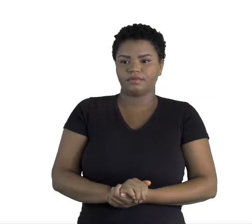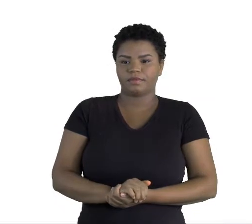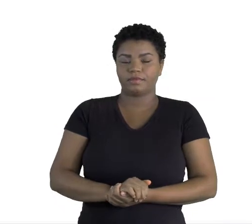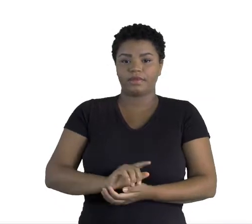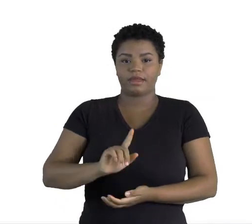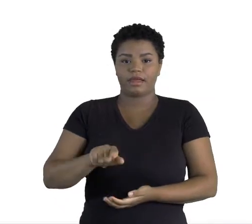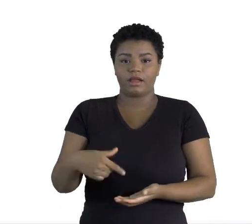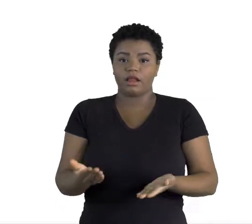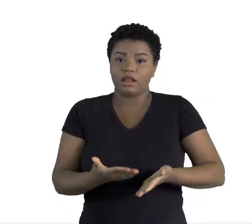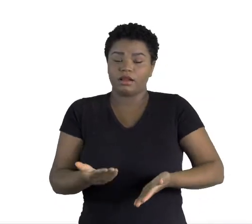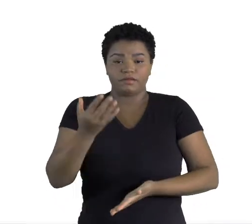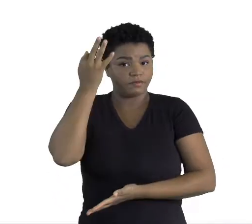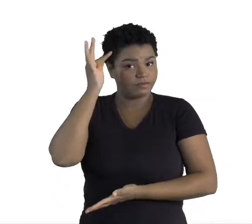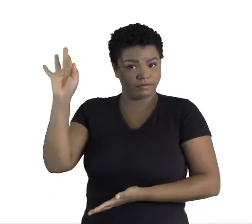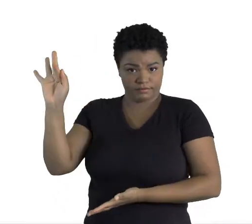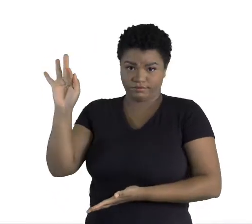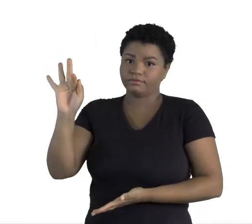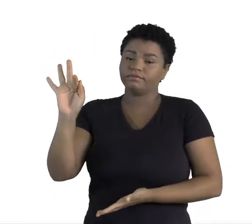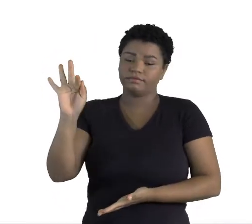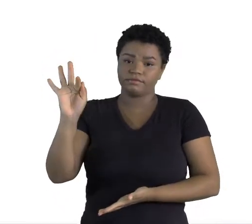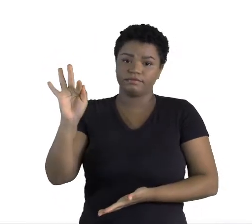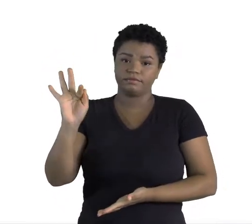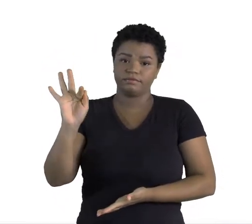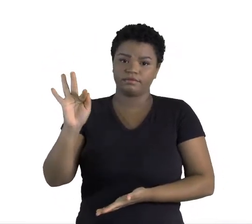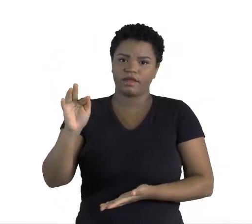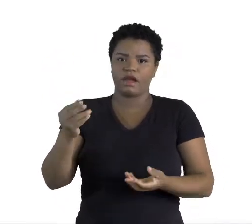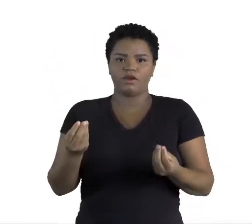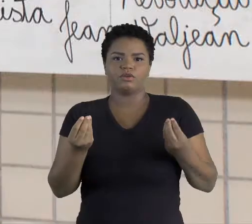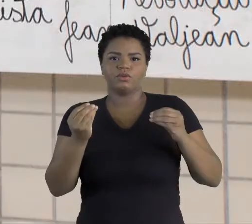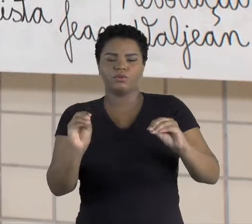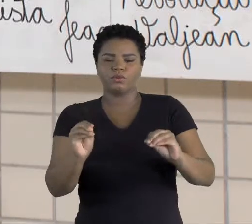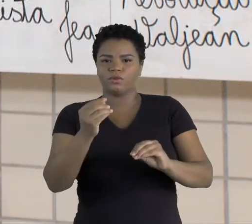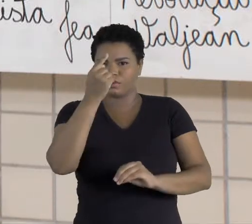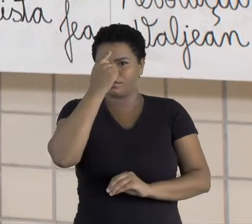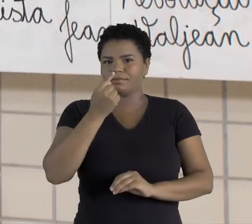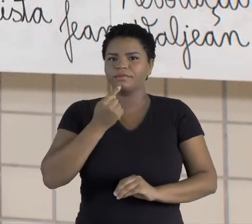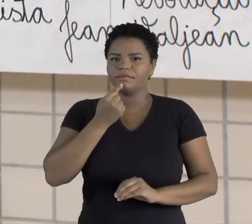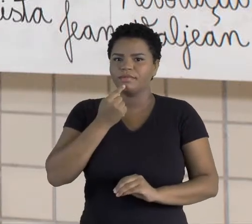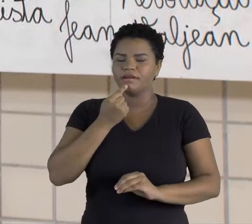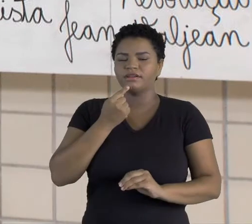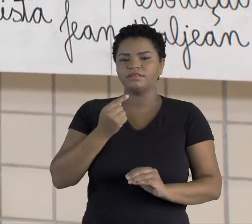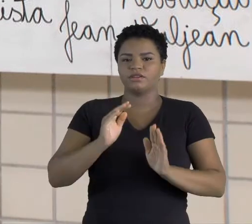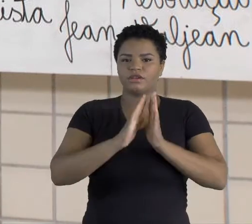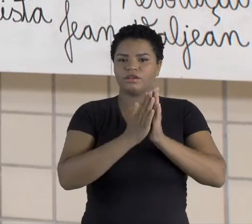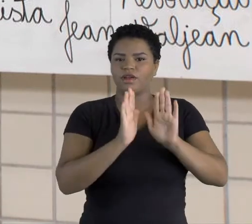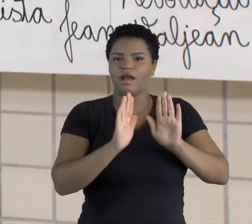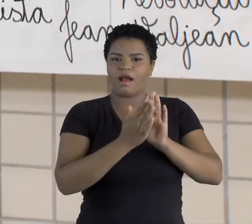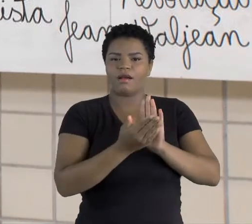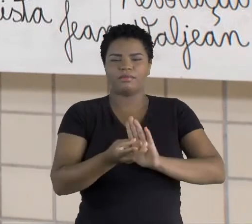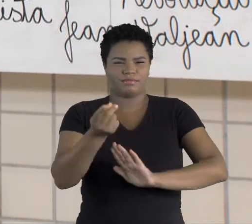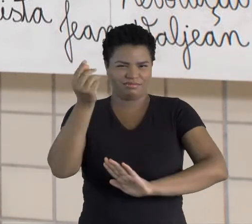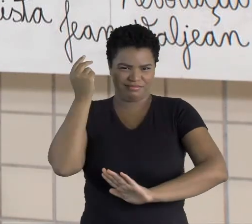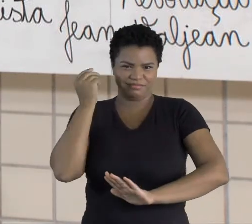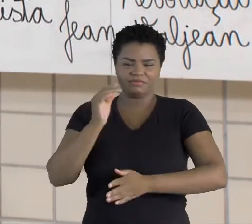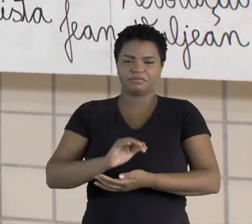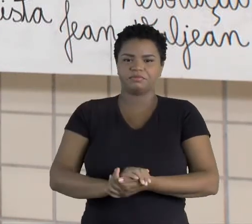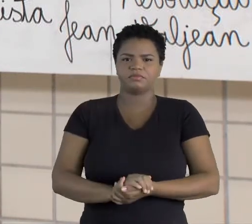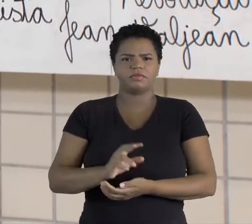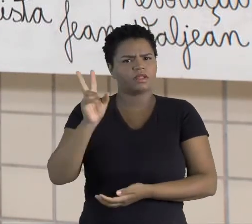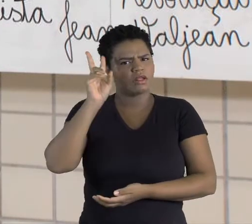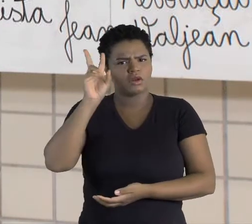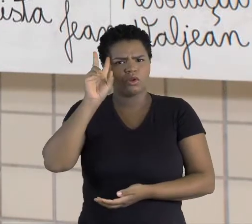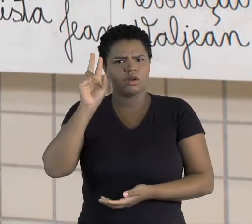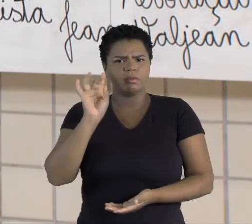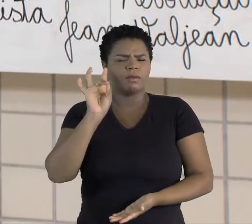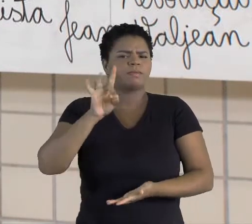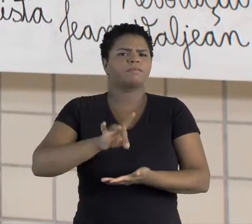obra francesa, né? E aí eu coloquei as imagens de duas capas da época. Eu não sei bem qual é a imagem original, porque